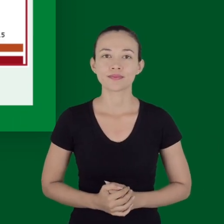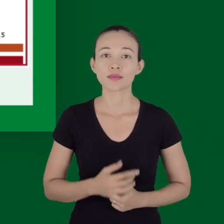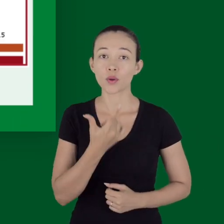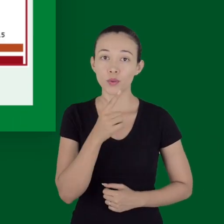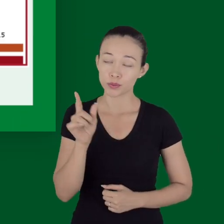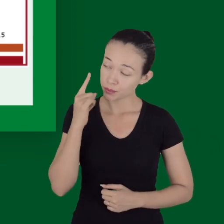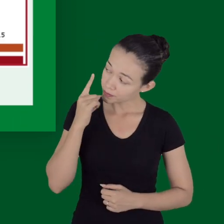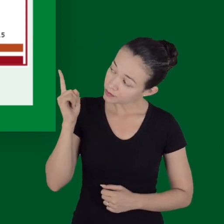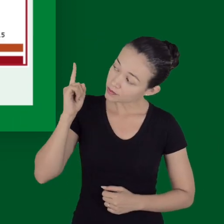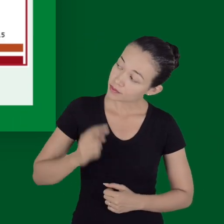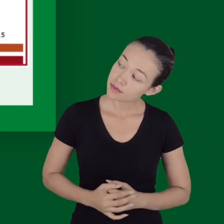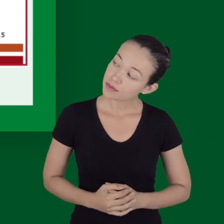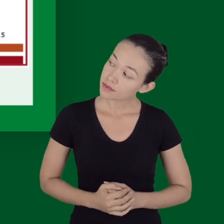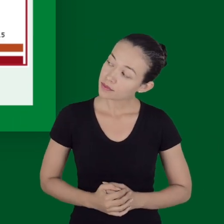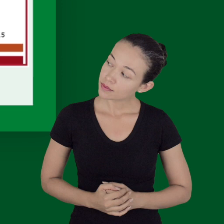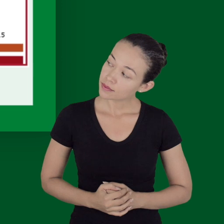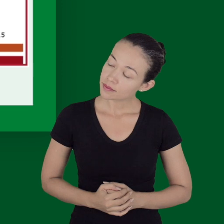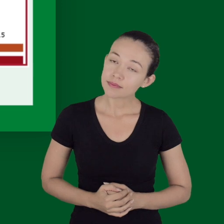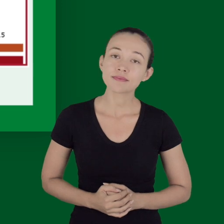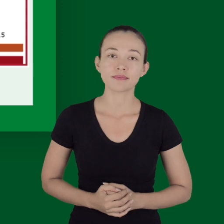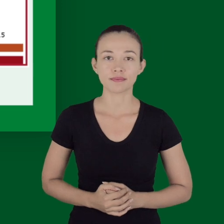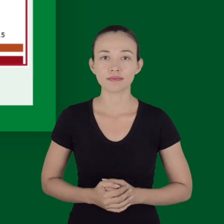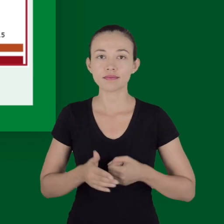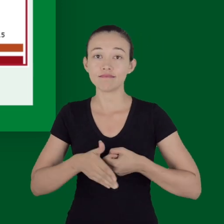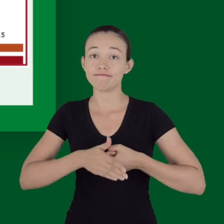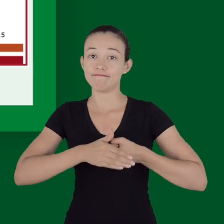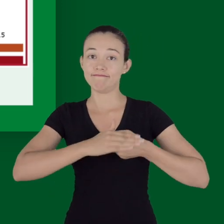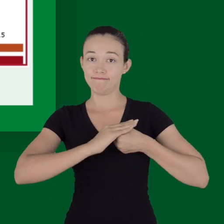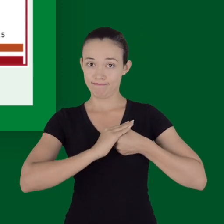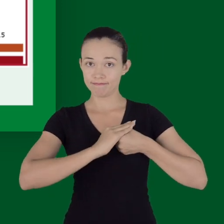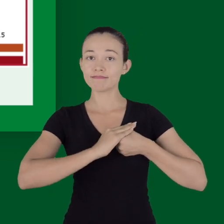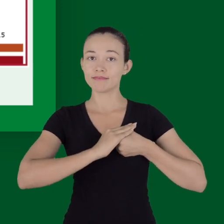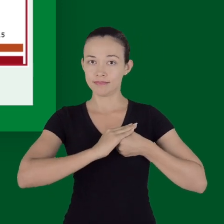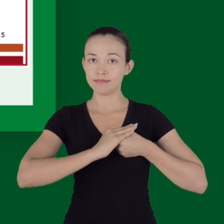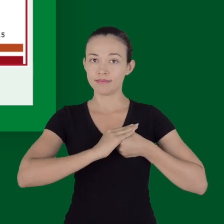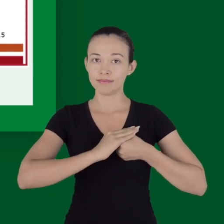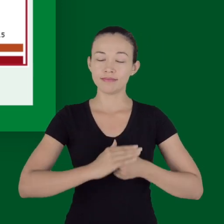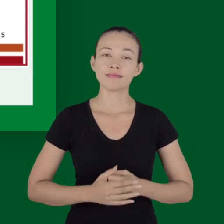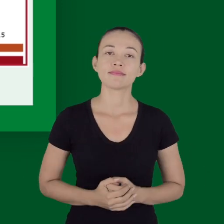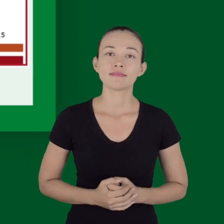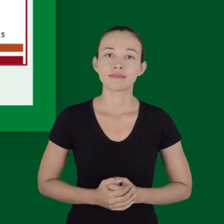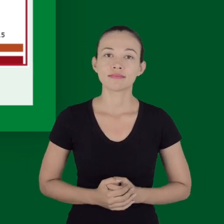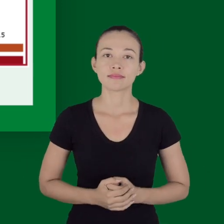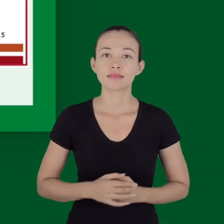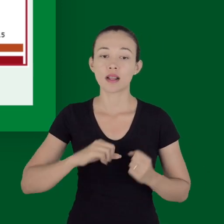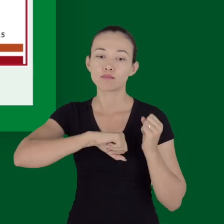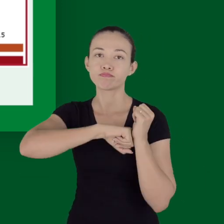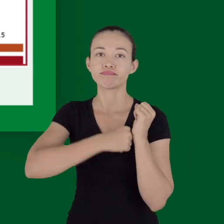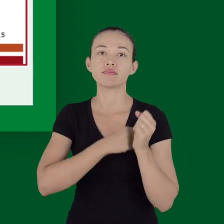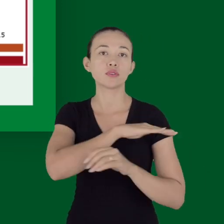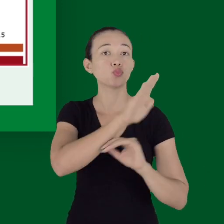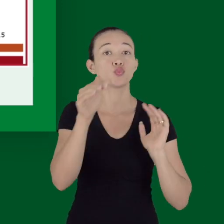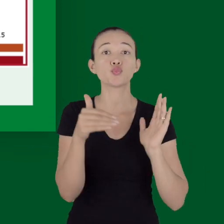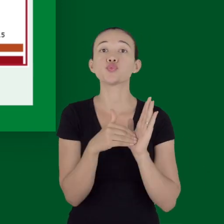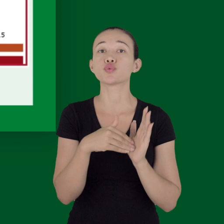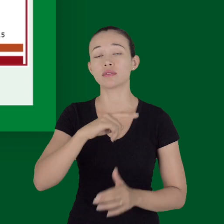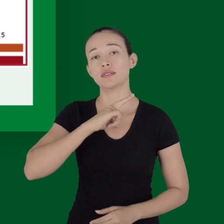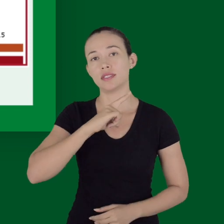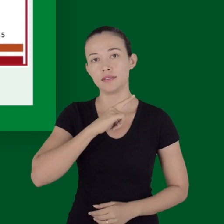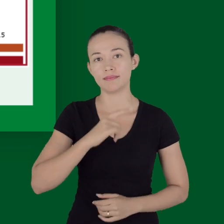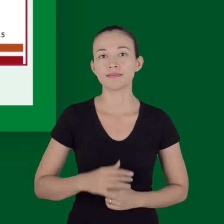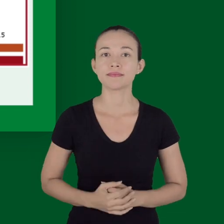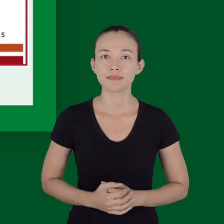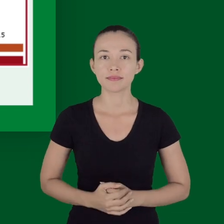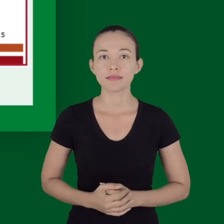O último ritmo de bradiarritmias seria o BAVT, que é o bloqueio total, que a